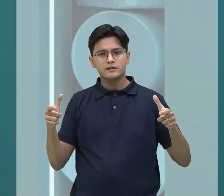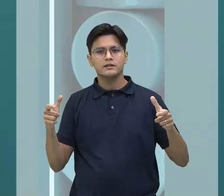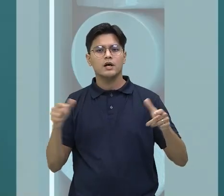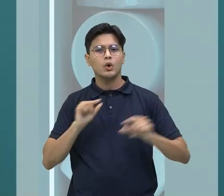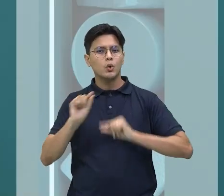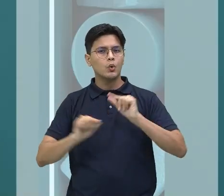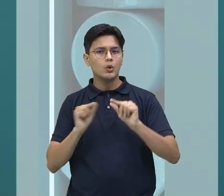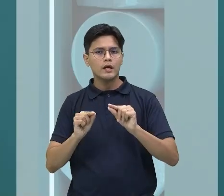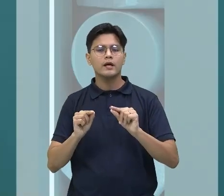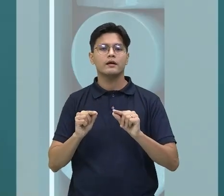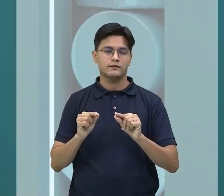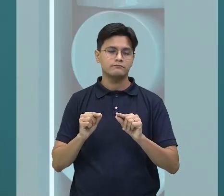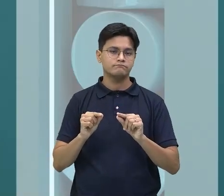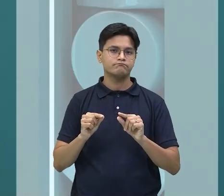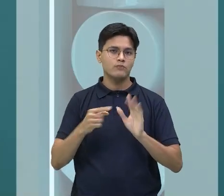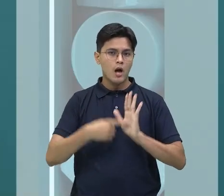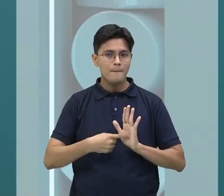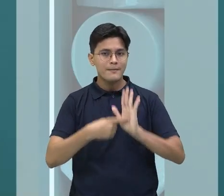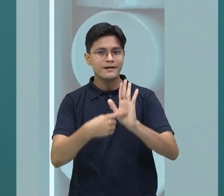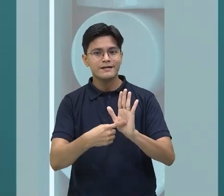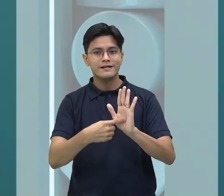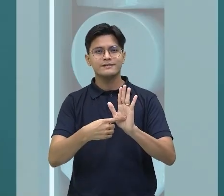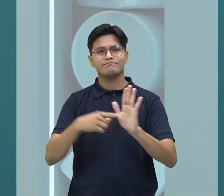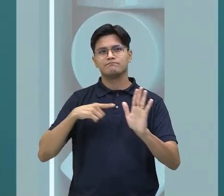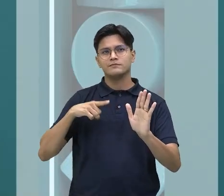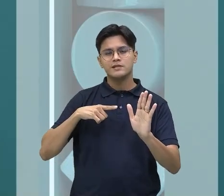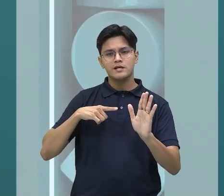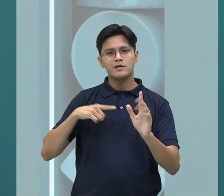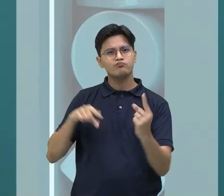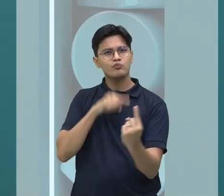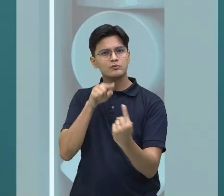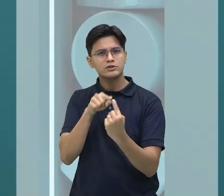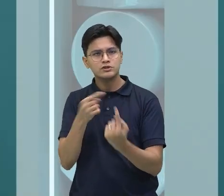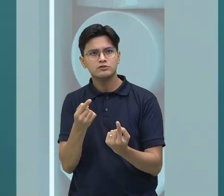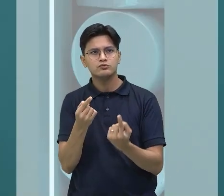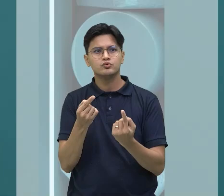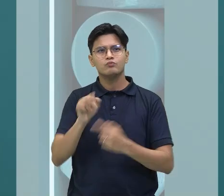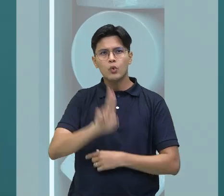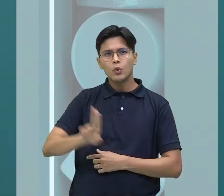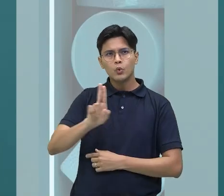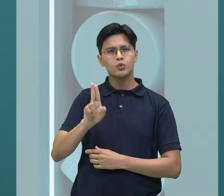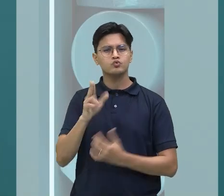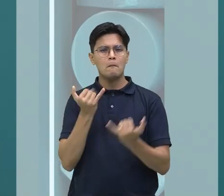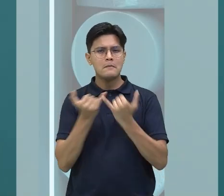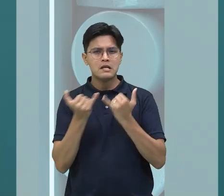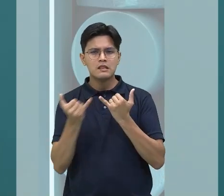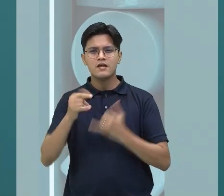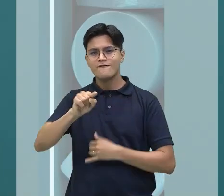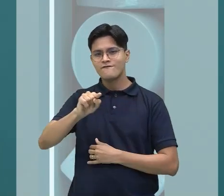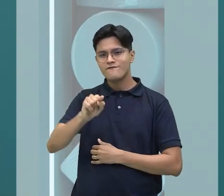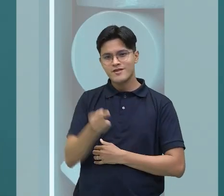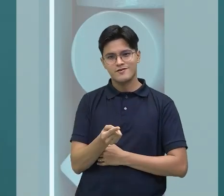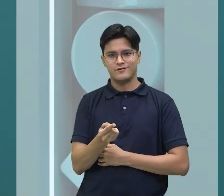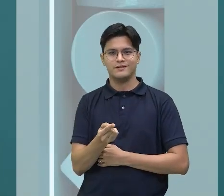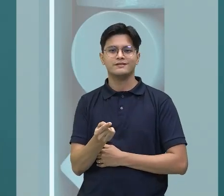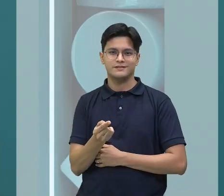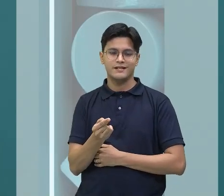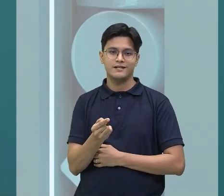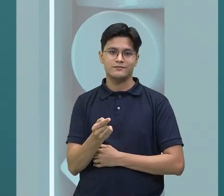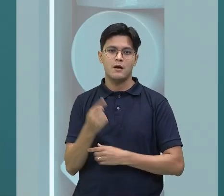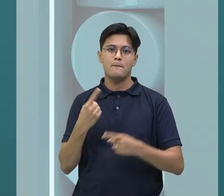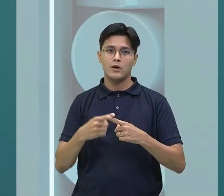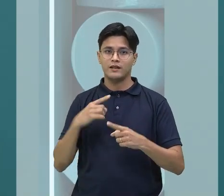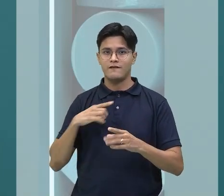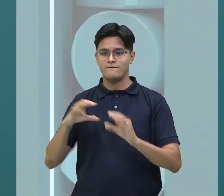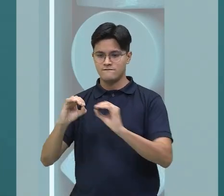ela aparece, ela vem antecedida de vírgula, tá? É uma palavra, né, porque ela vai contrastar o que foi falado anteriormente,